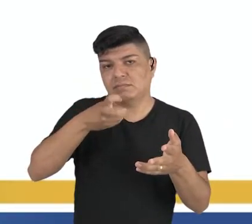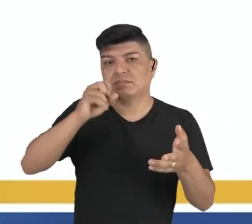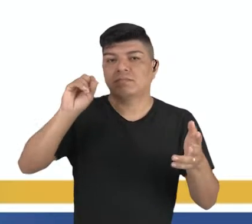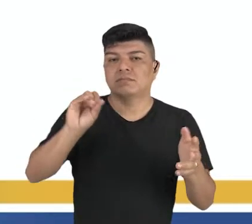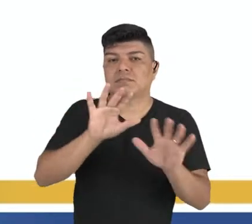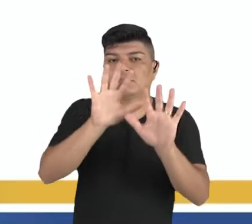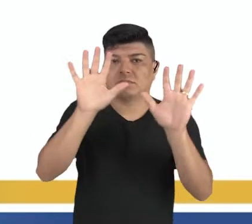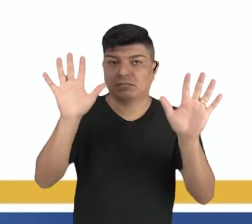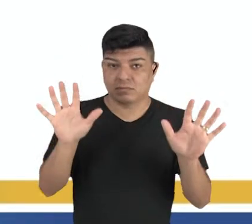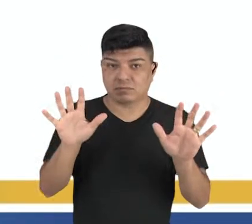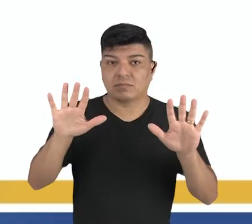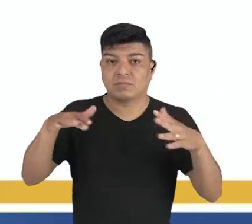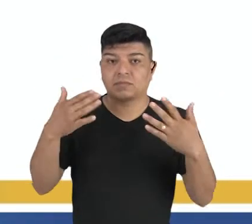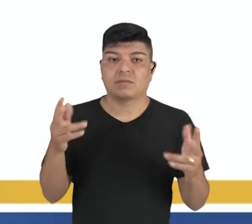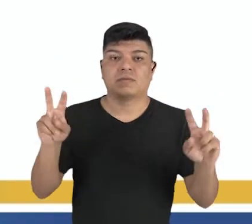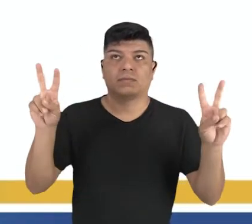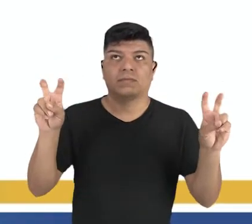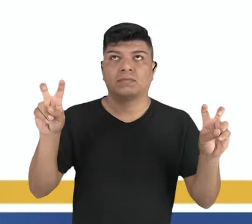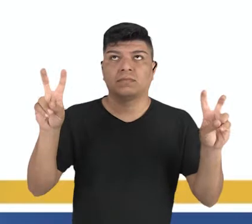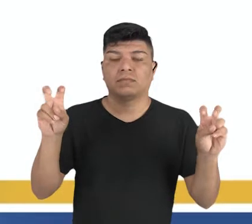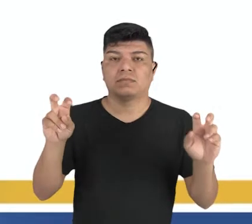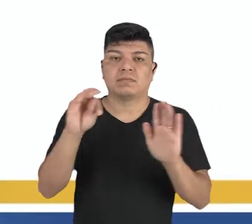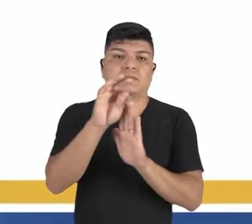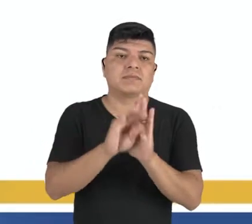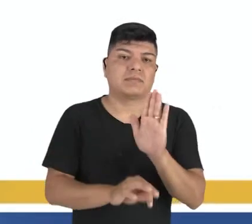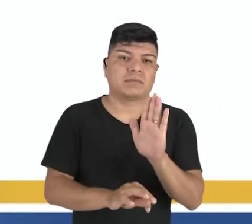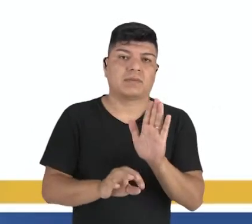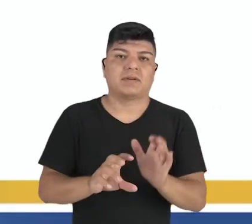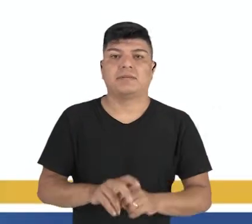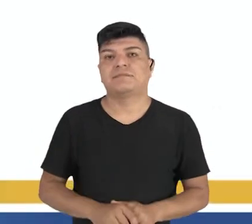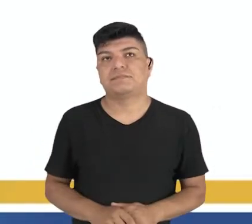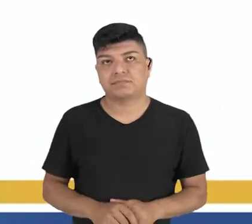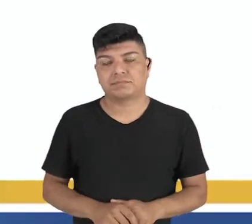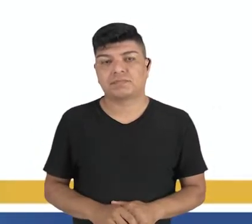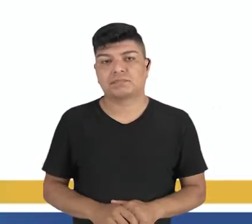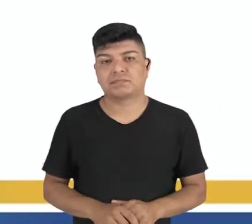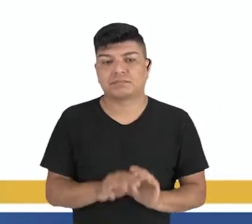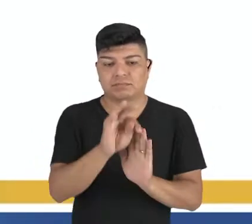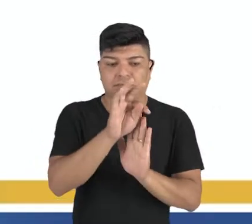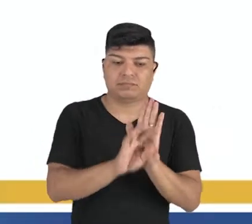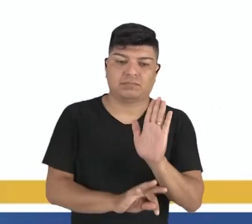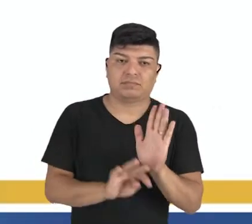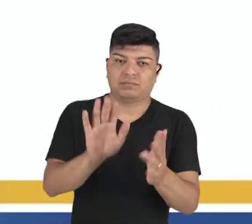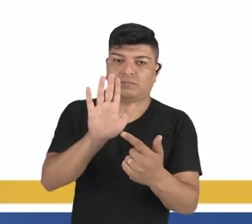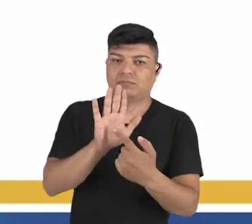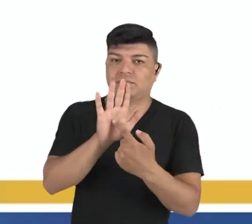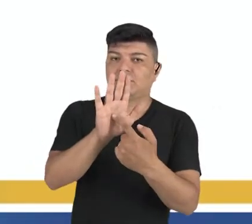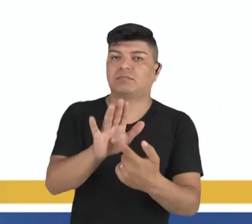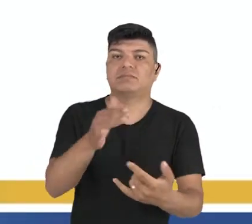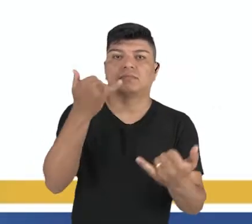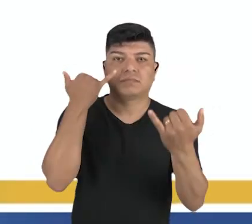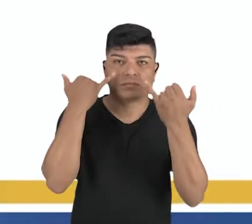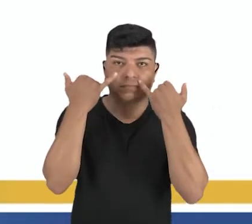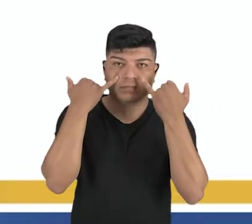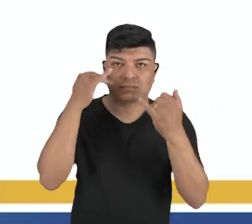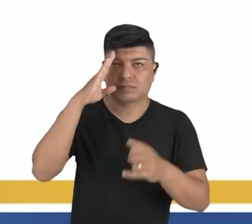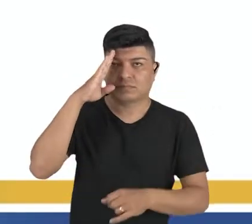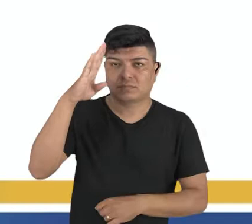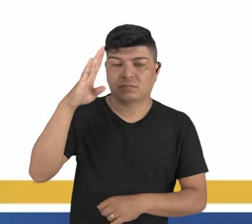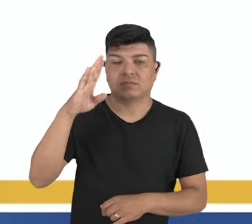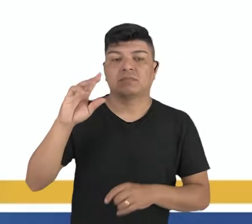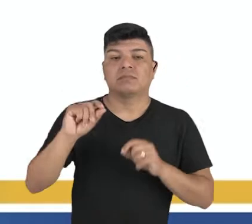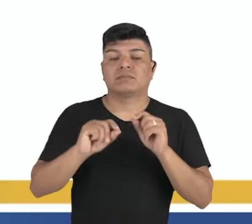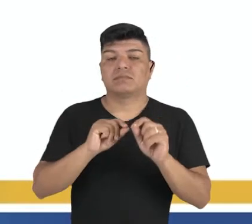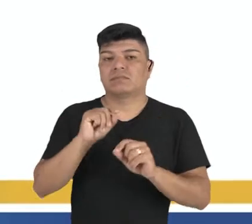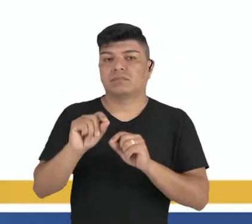clara qual o tema central do texto. Esse tipo de texto apresenta muitas informações, principalmente